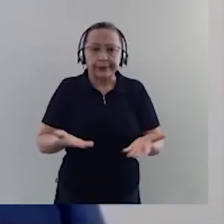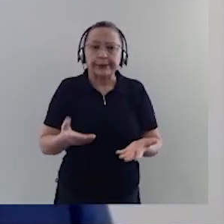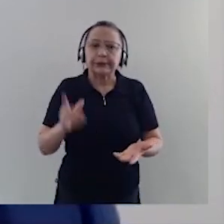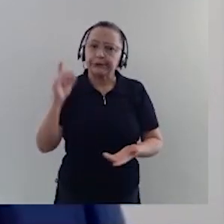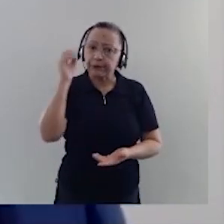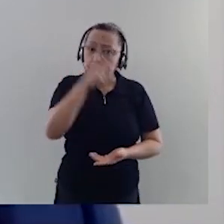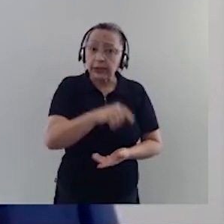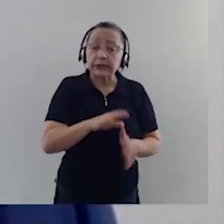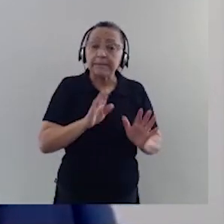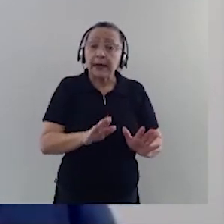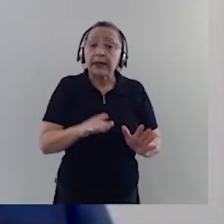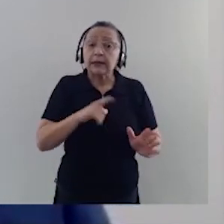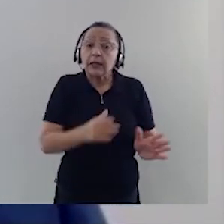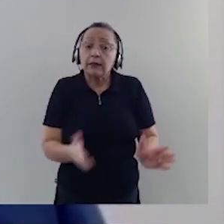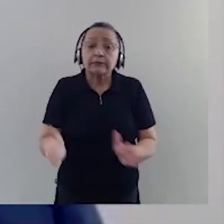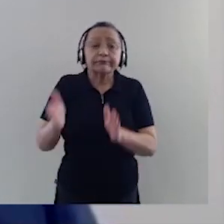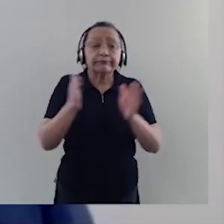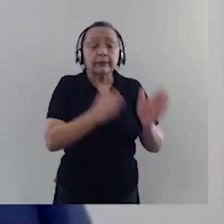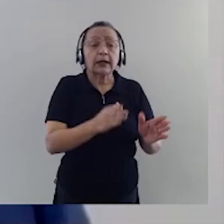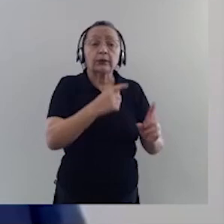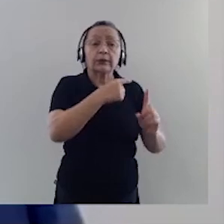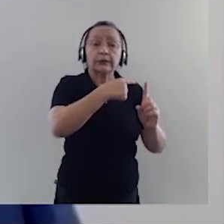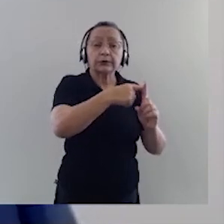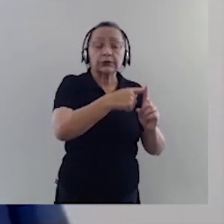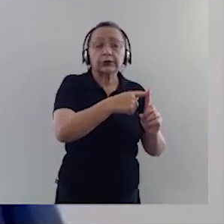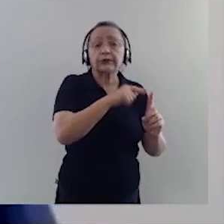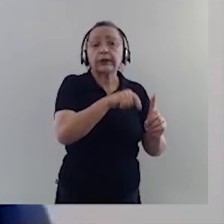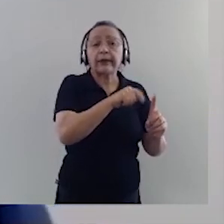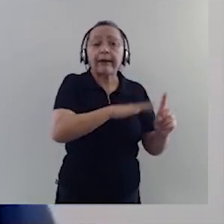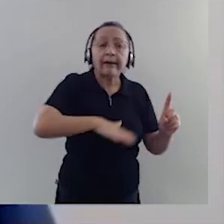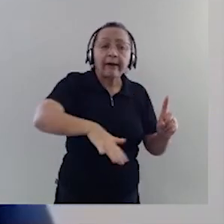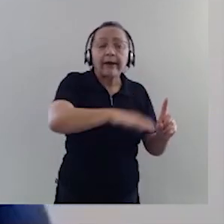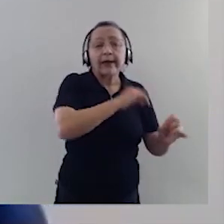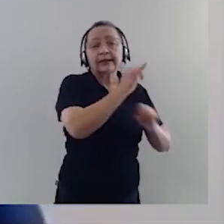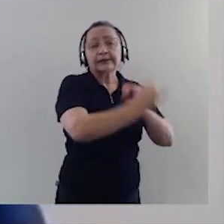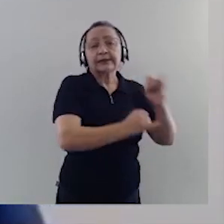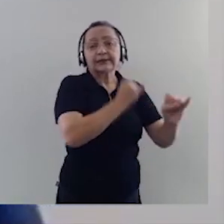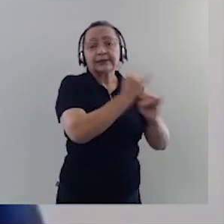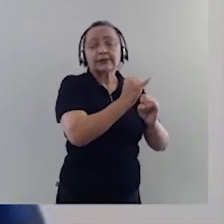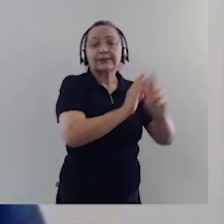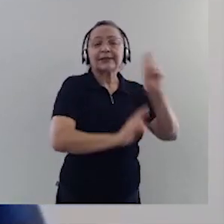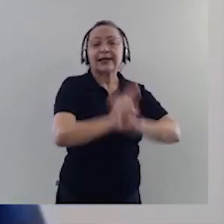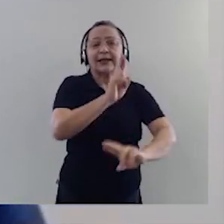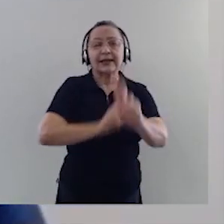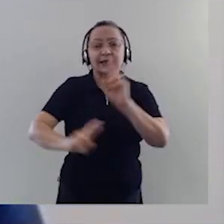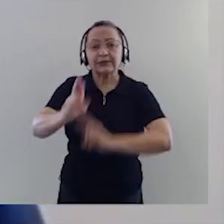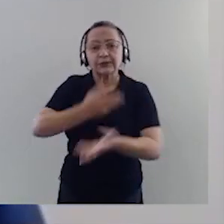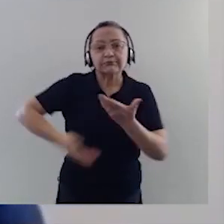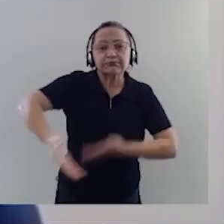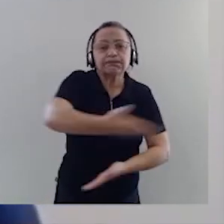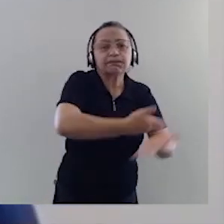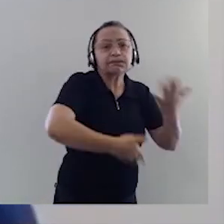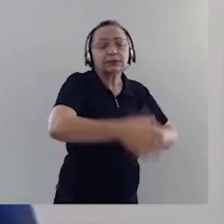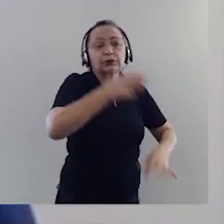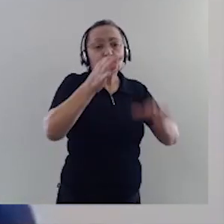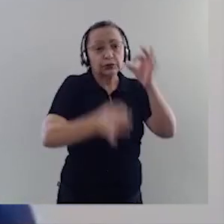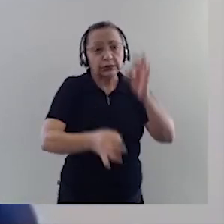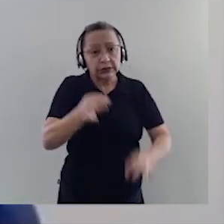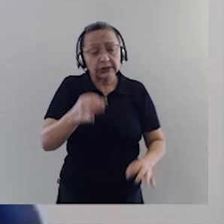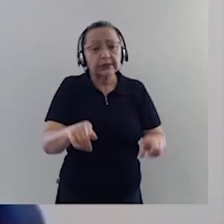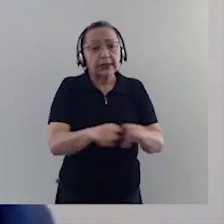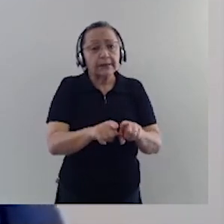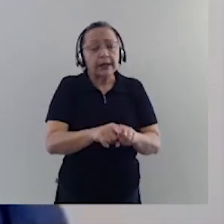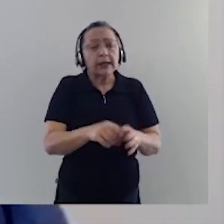positivo para o campo do direito é, sem dúvida, a digitalização das relações jurídicas mercantis. Ao menos